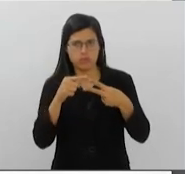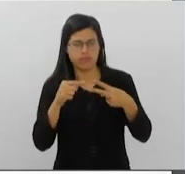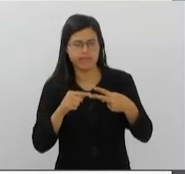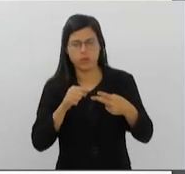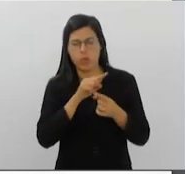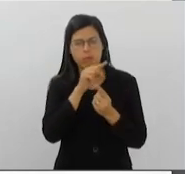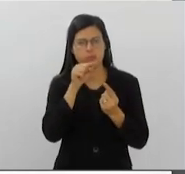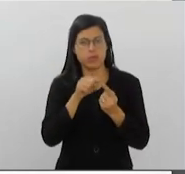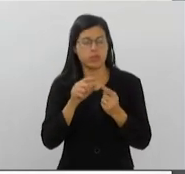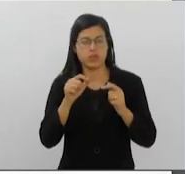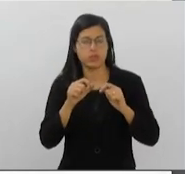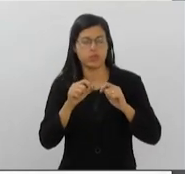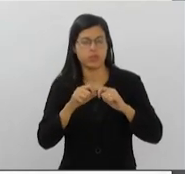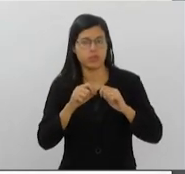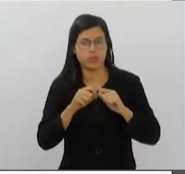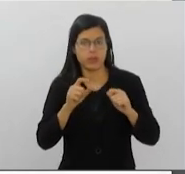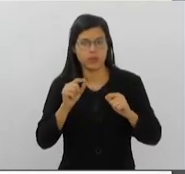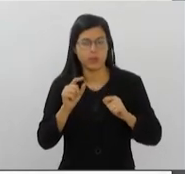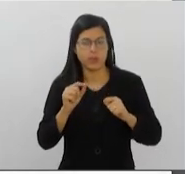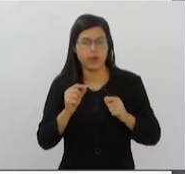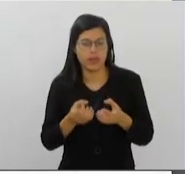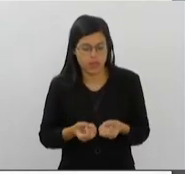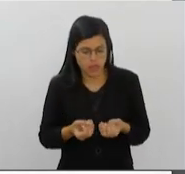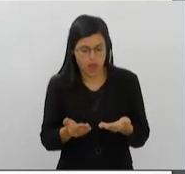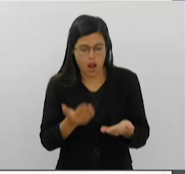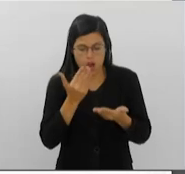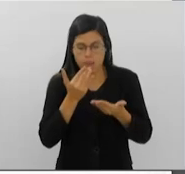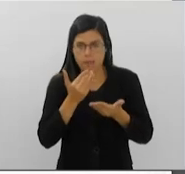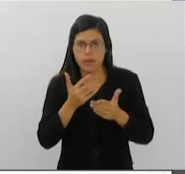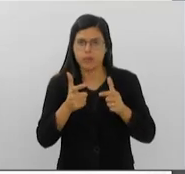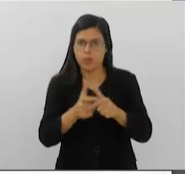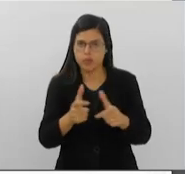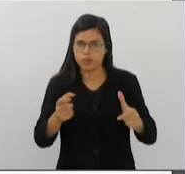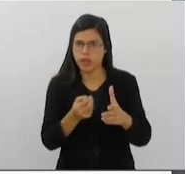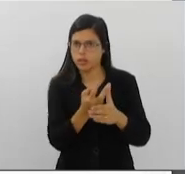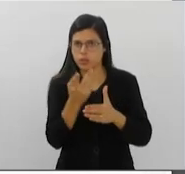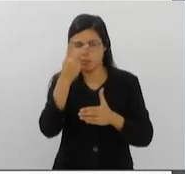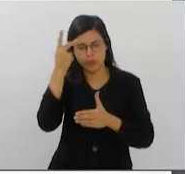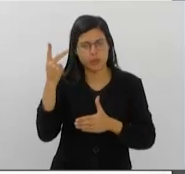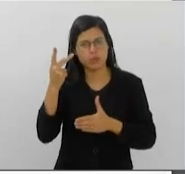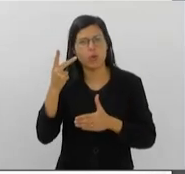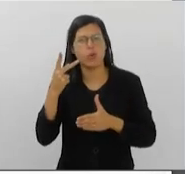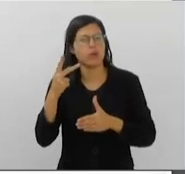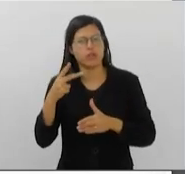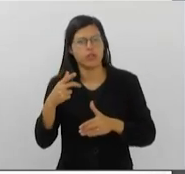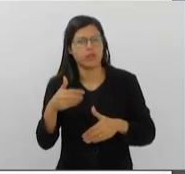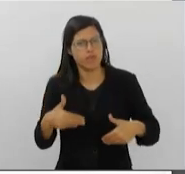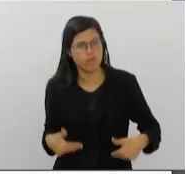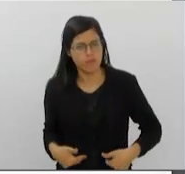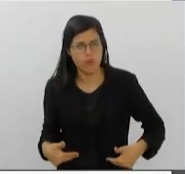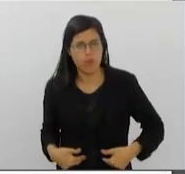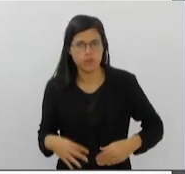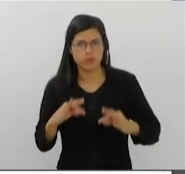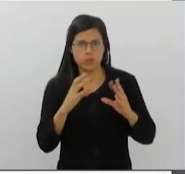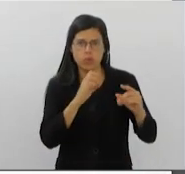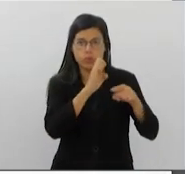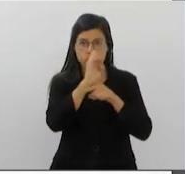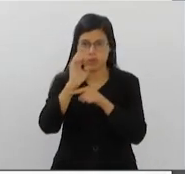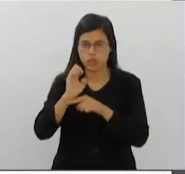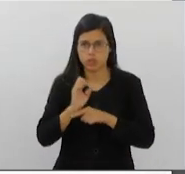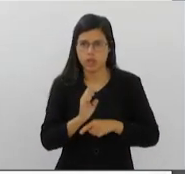que é fazer chegar alimentos ao maior número de pessoas em situação de insegurança alimentar em todos os estados do nosso